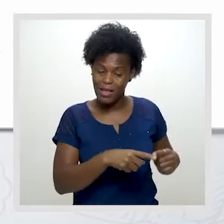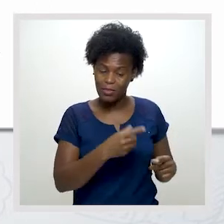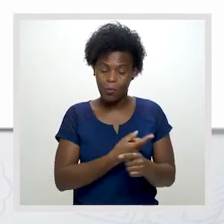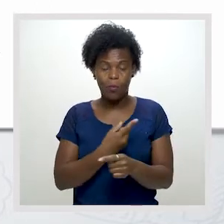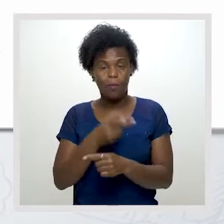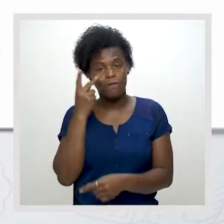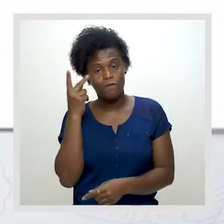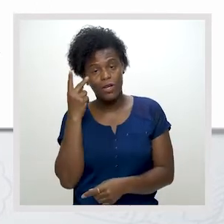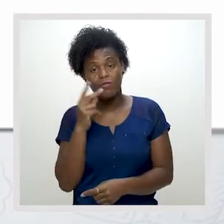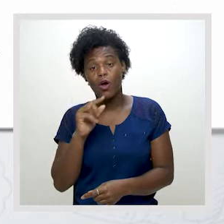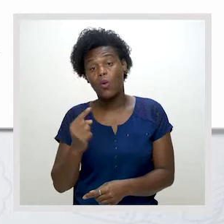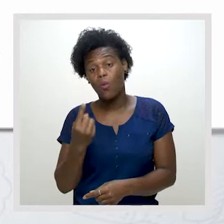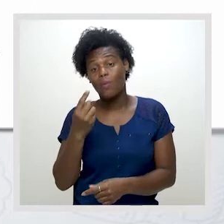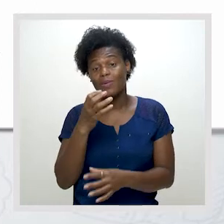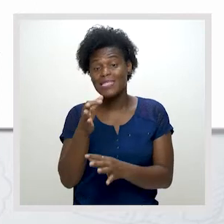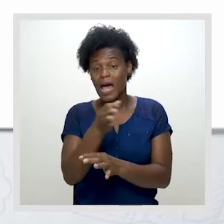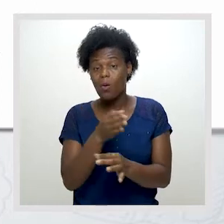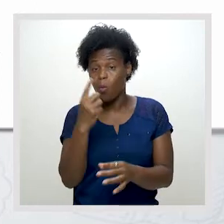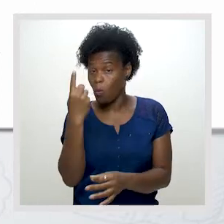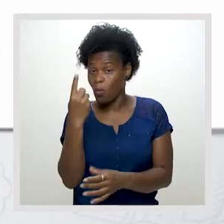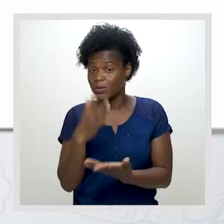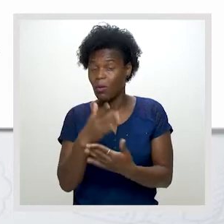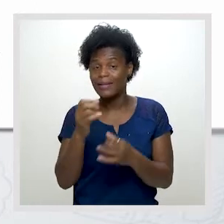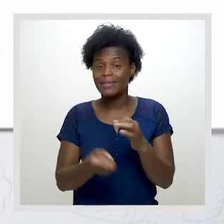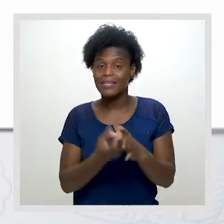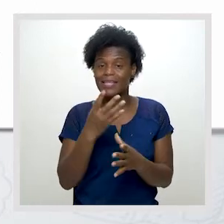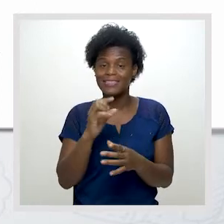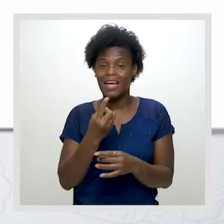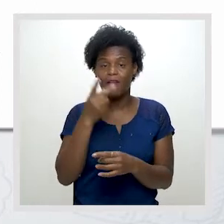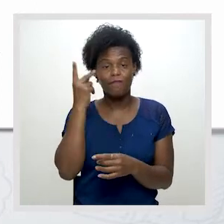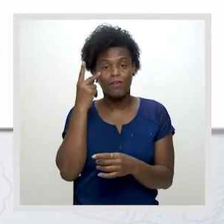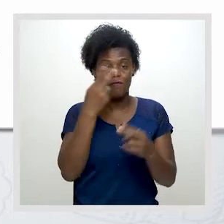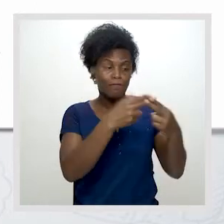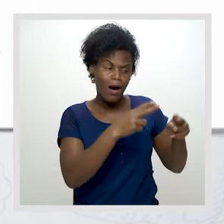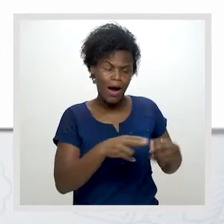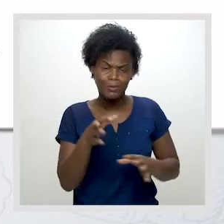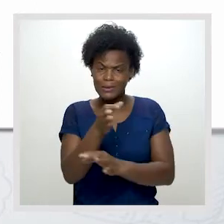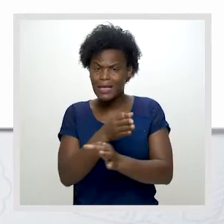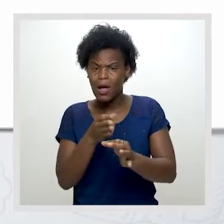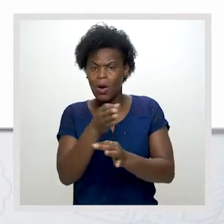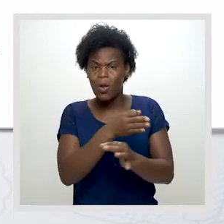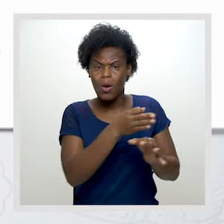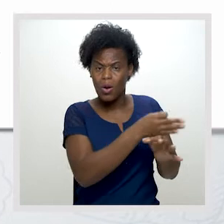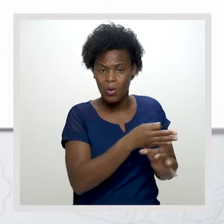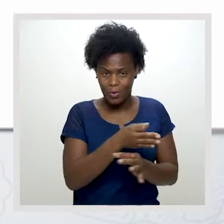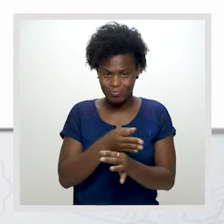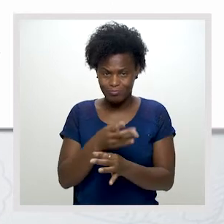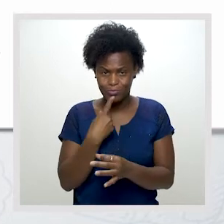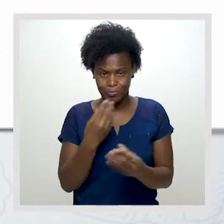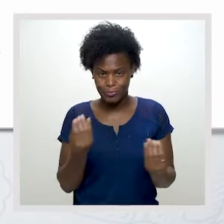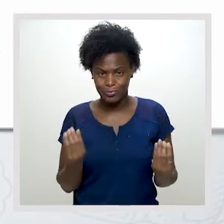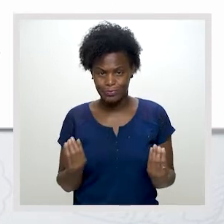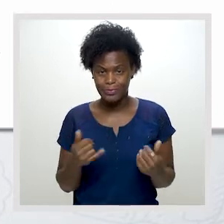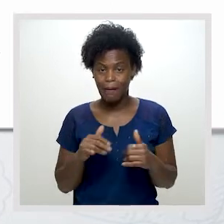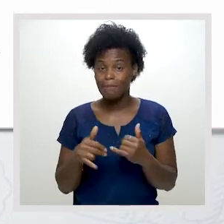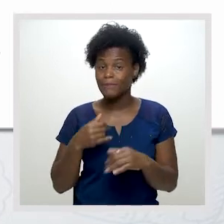vivos unicelulares, originando seres vivos multicelulares ou pluricelulares.